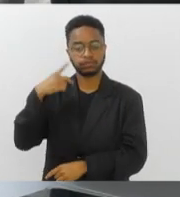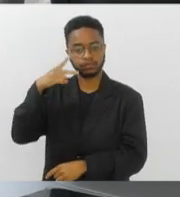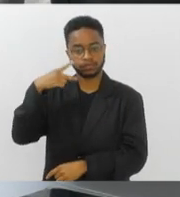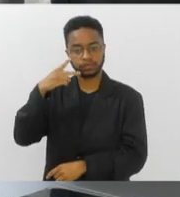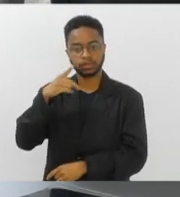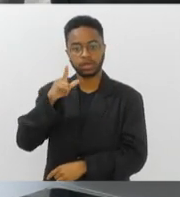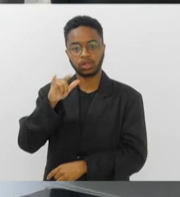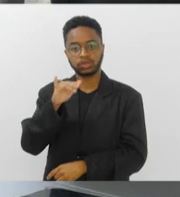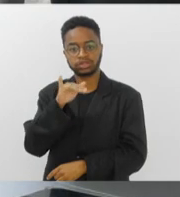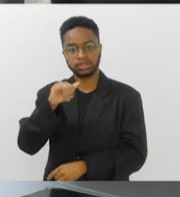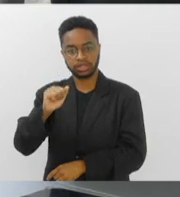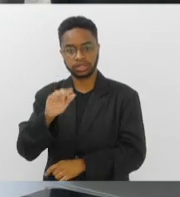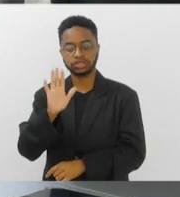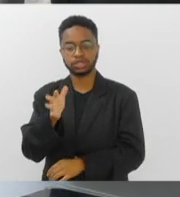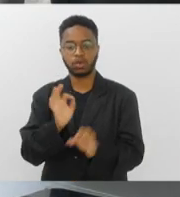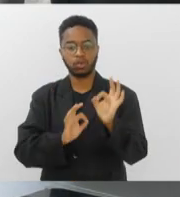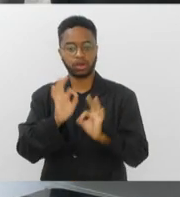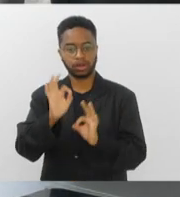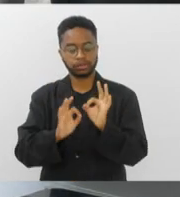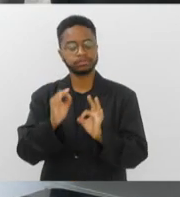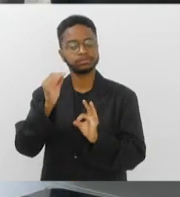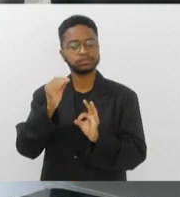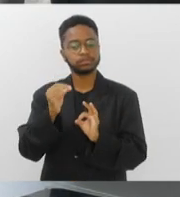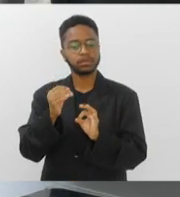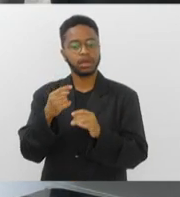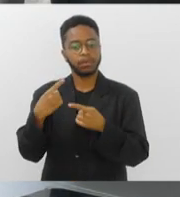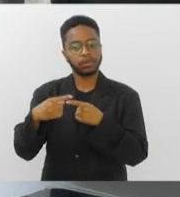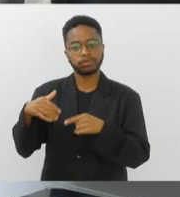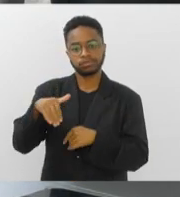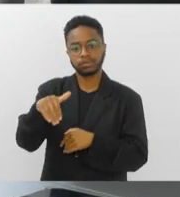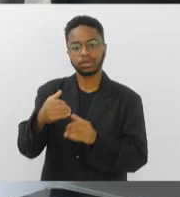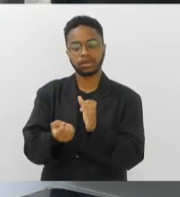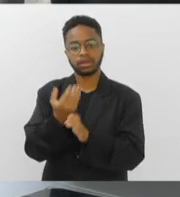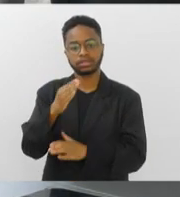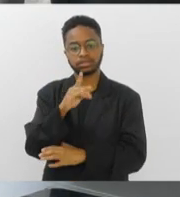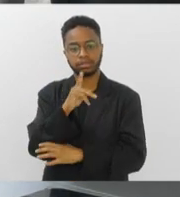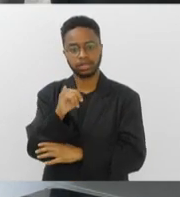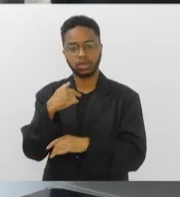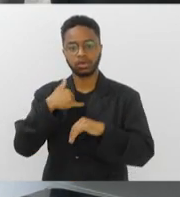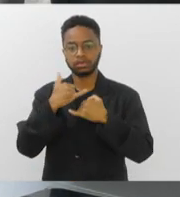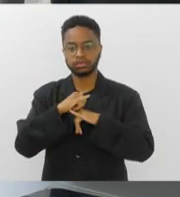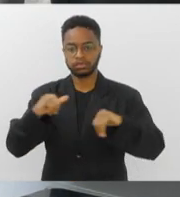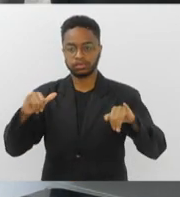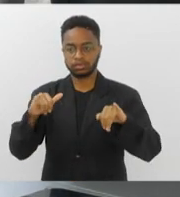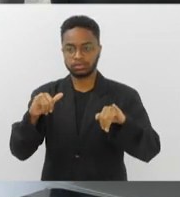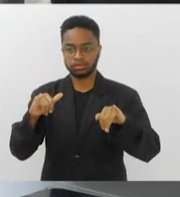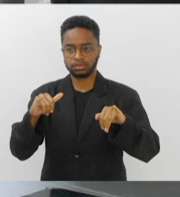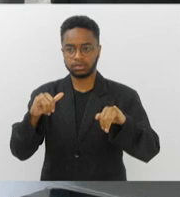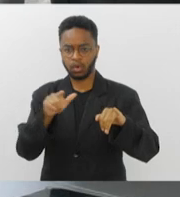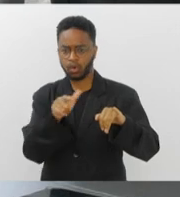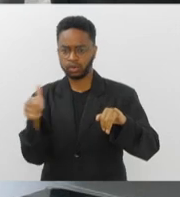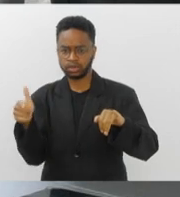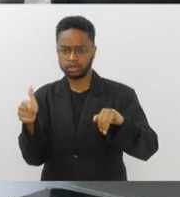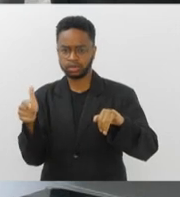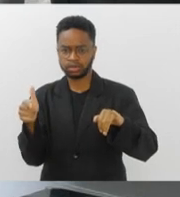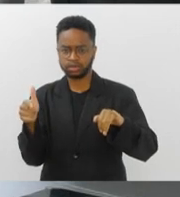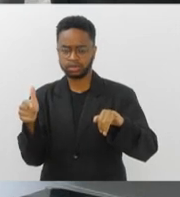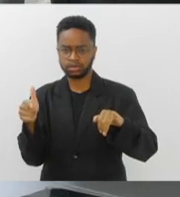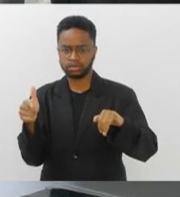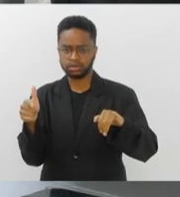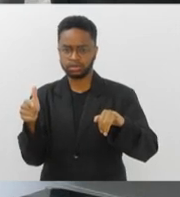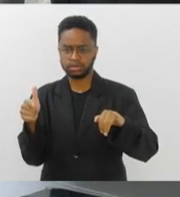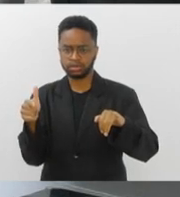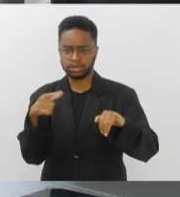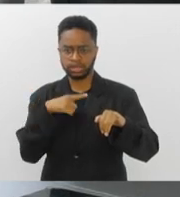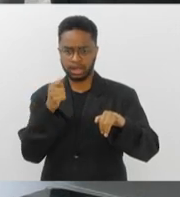vereadora Luciana já posicionada aí para a instalação da CPI, declaro encerrada. Vai ser na outra? Vai ser na 1808. Está